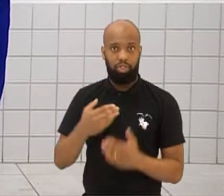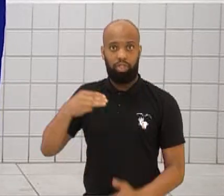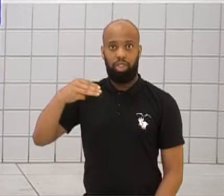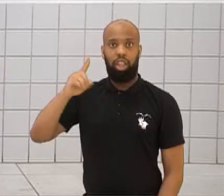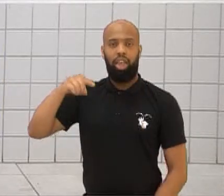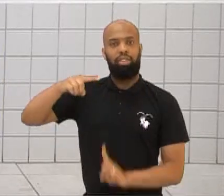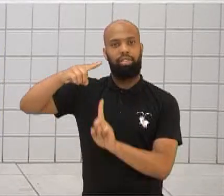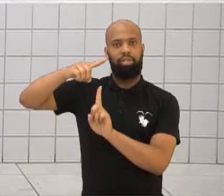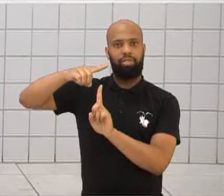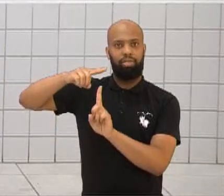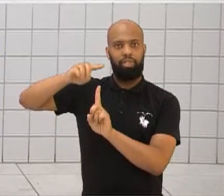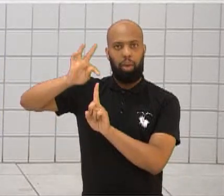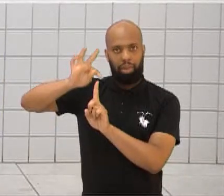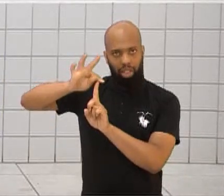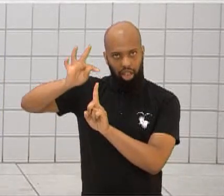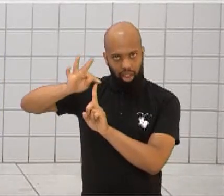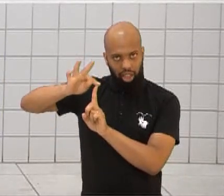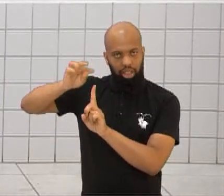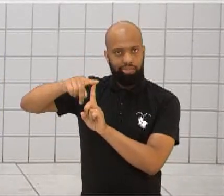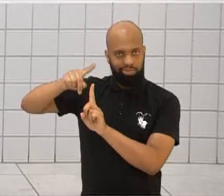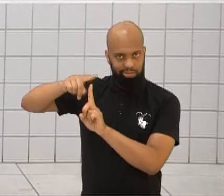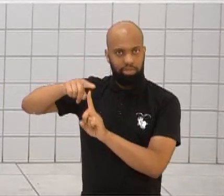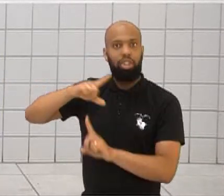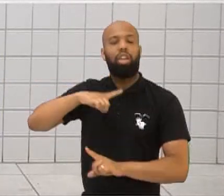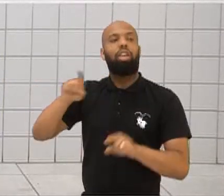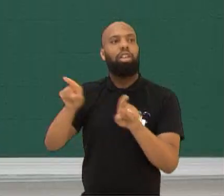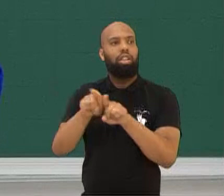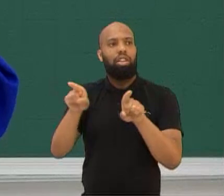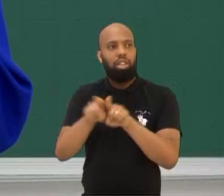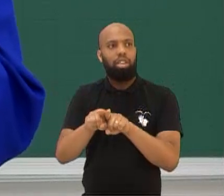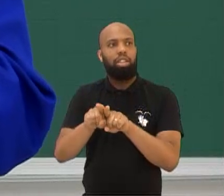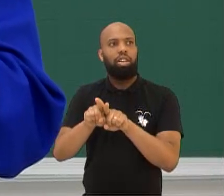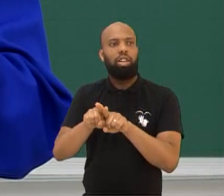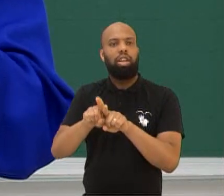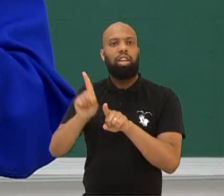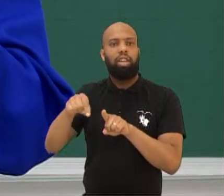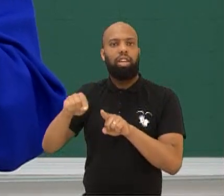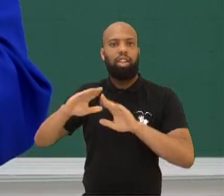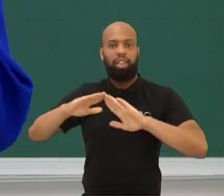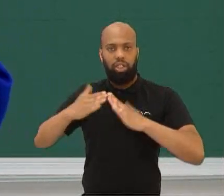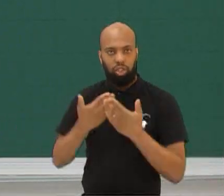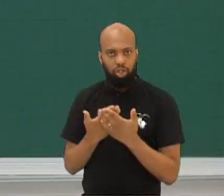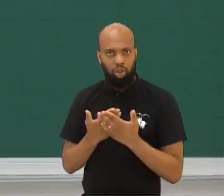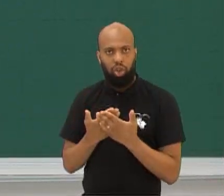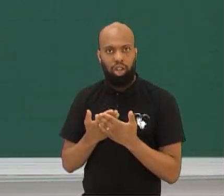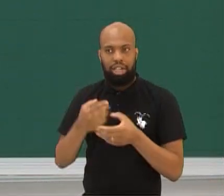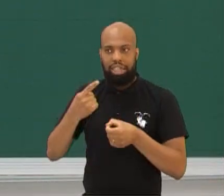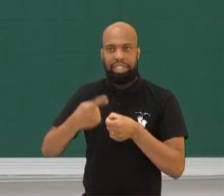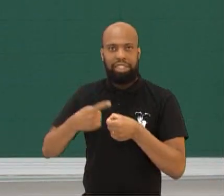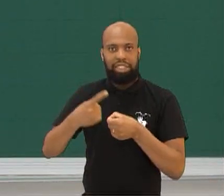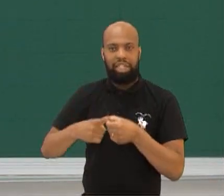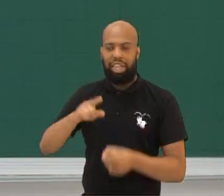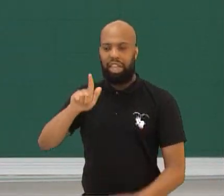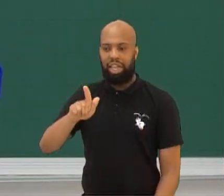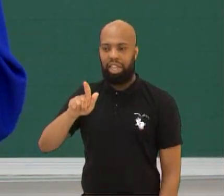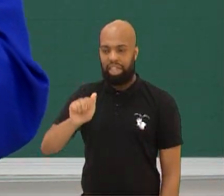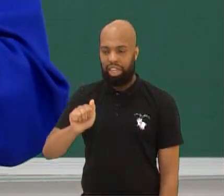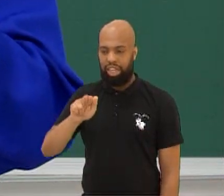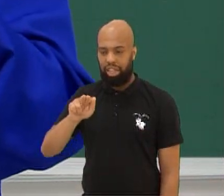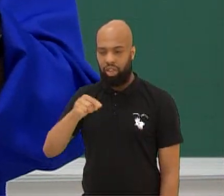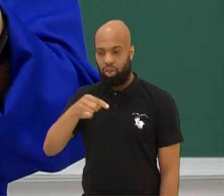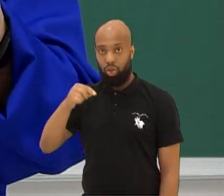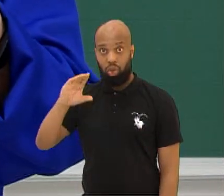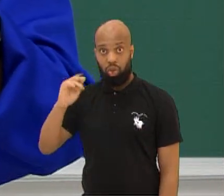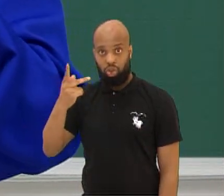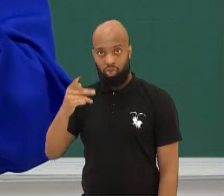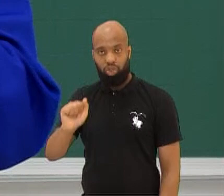aula lá de Almirante Tamandaré. O Kaique Lira, do Colégio Estadual Marechal Costa e Silva, de Cidade Gaúcha, né? A